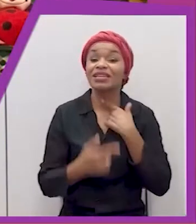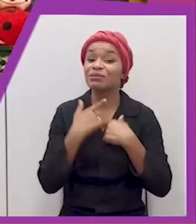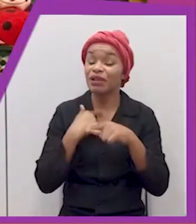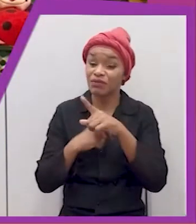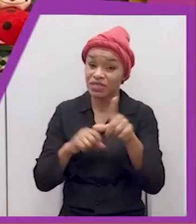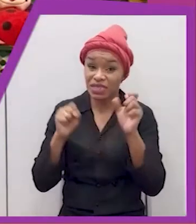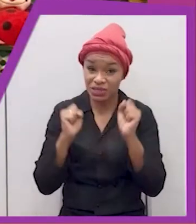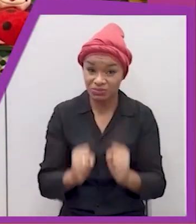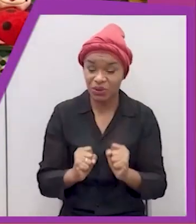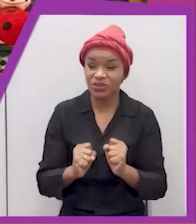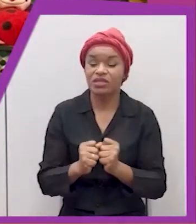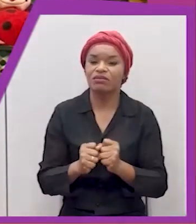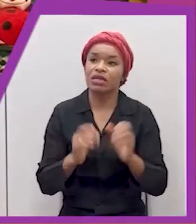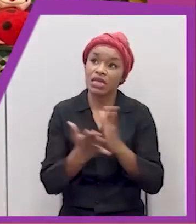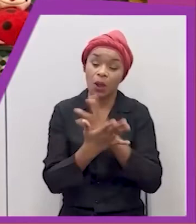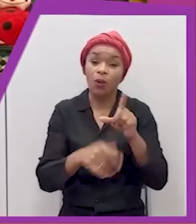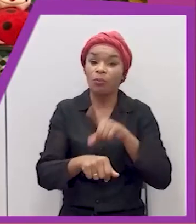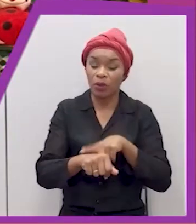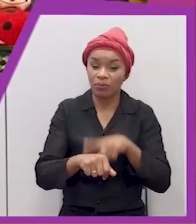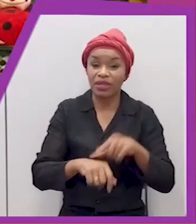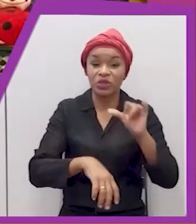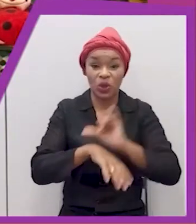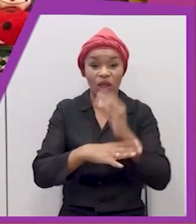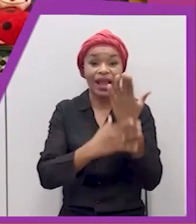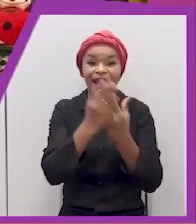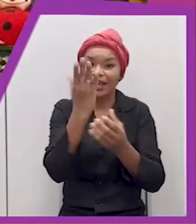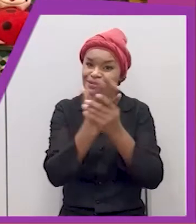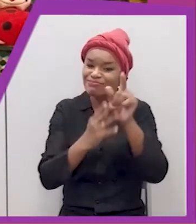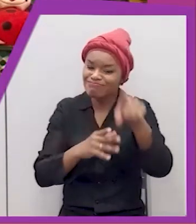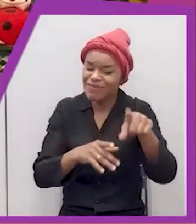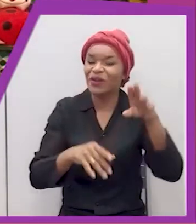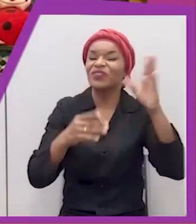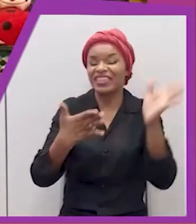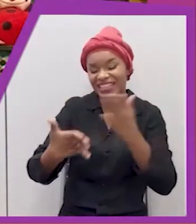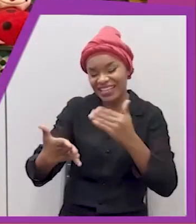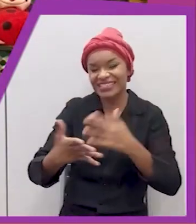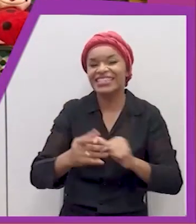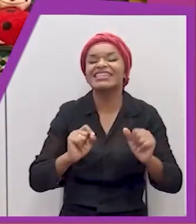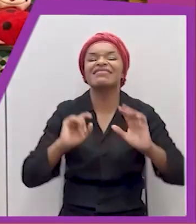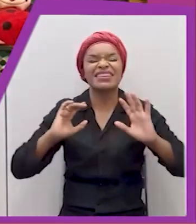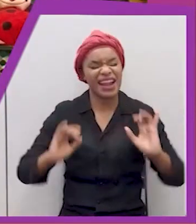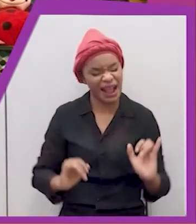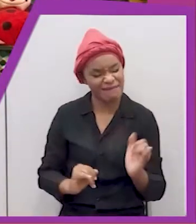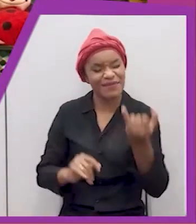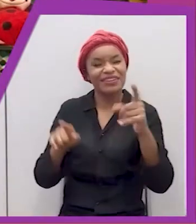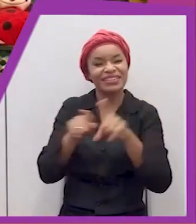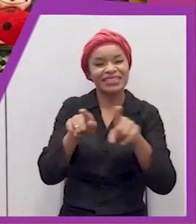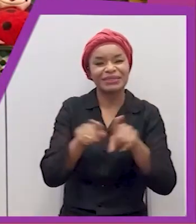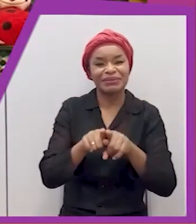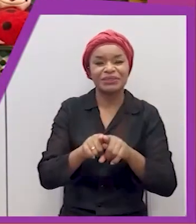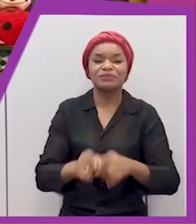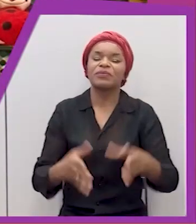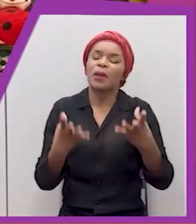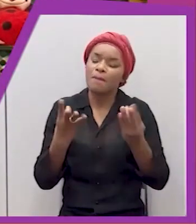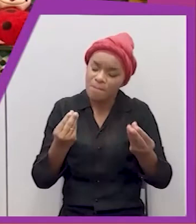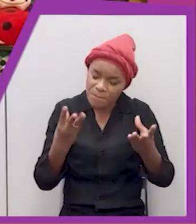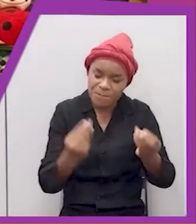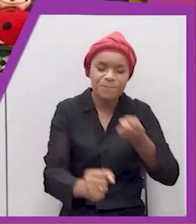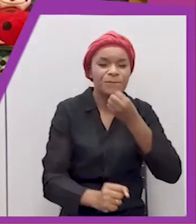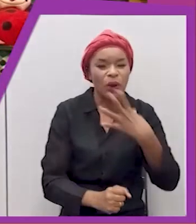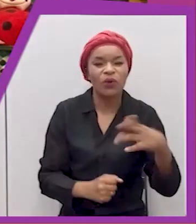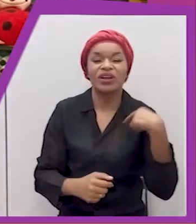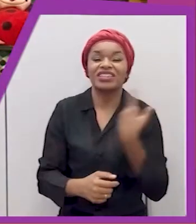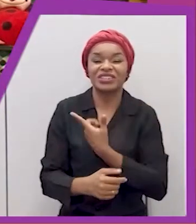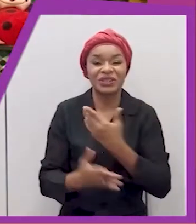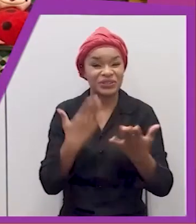ficar pronto e até chegar na mão do leitor tá bom Por isso a cuidem dos livros crianças porque os livros dá um trabalho para fazer